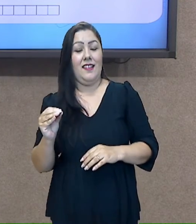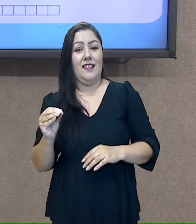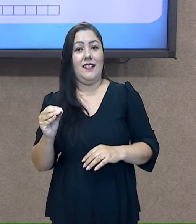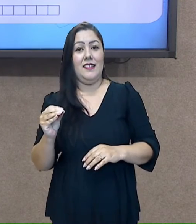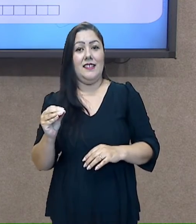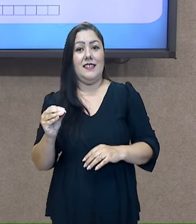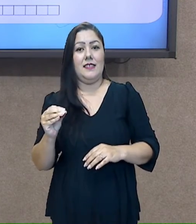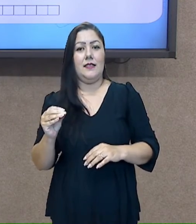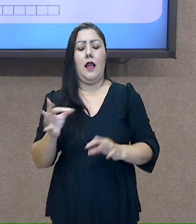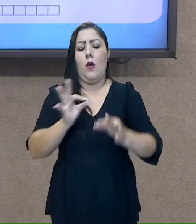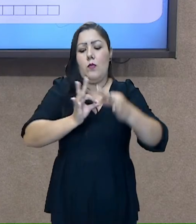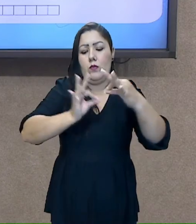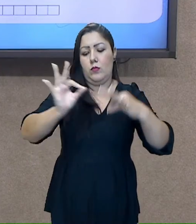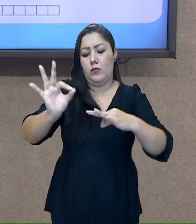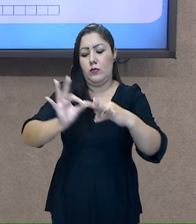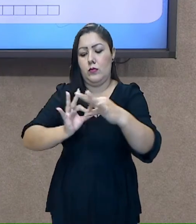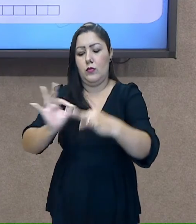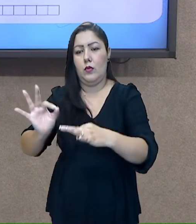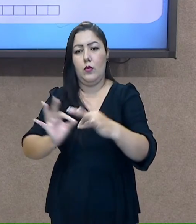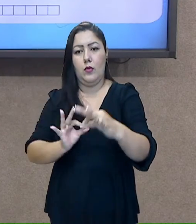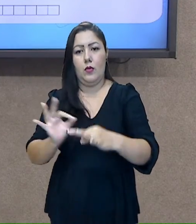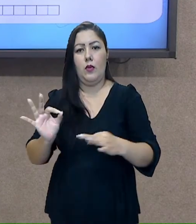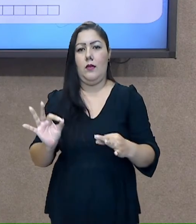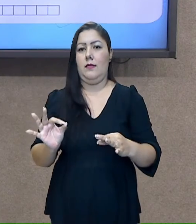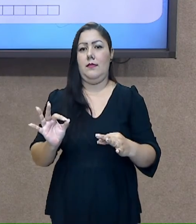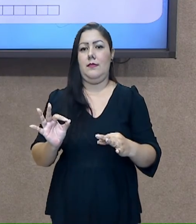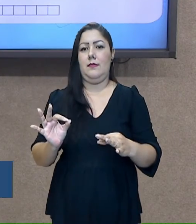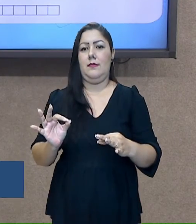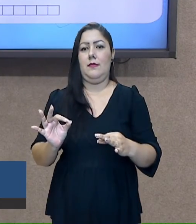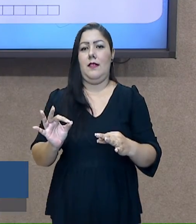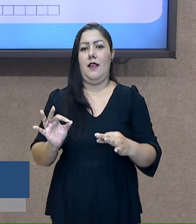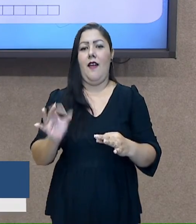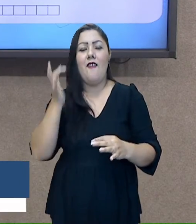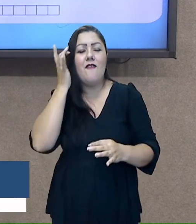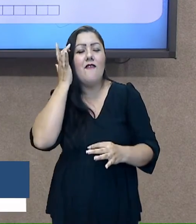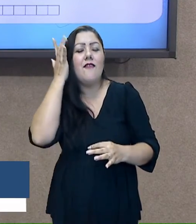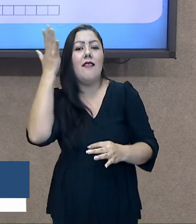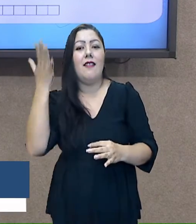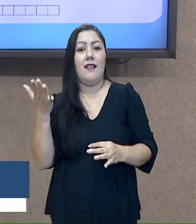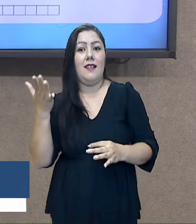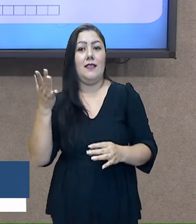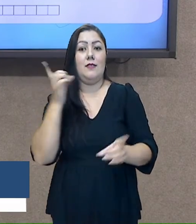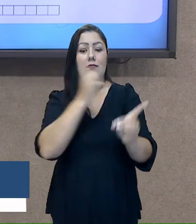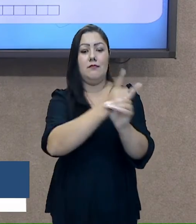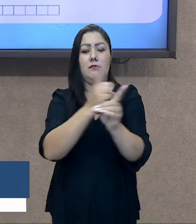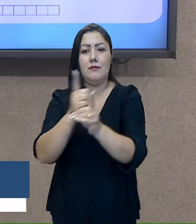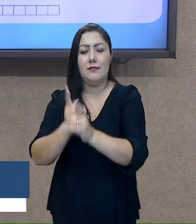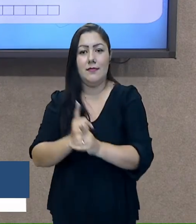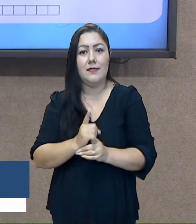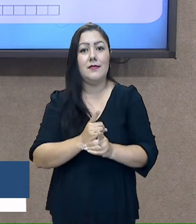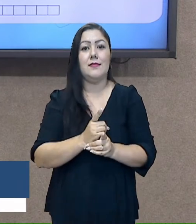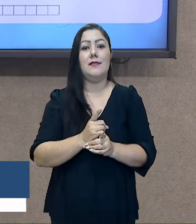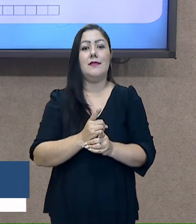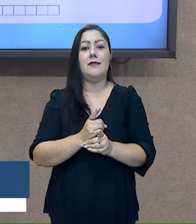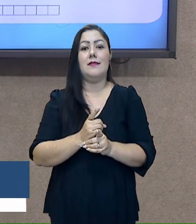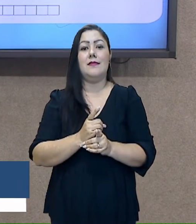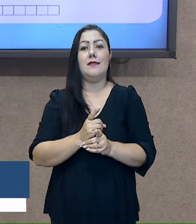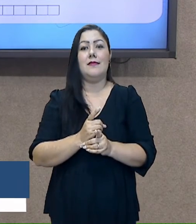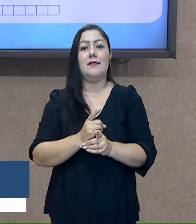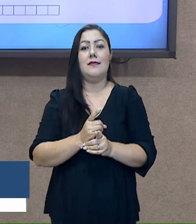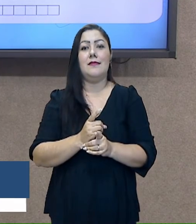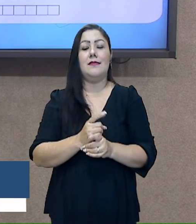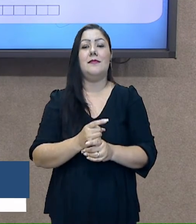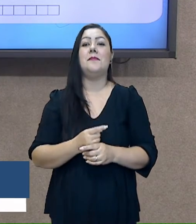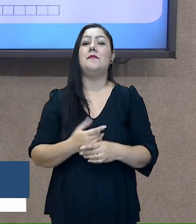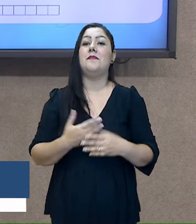muito bem organizados. Fácil para a gente poder localizar, mas para